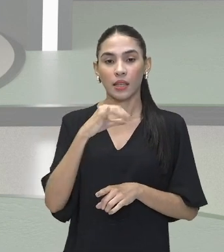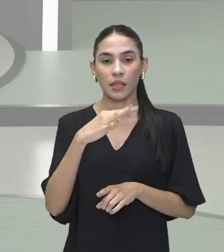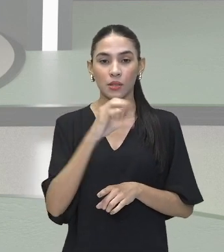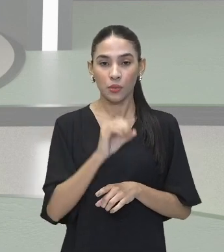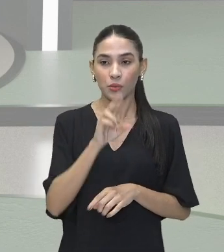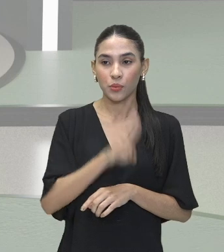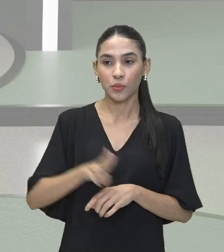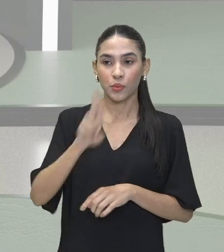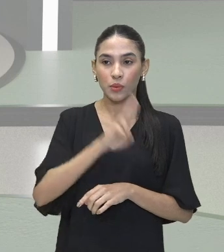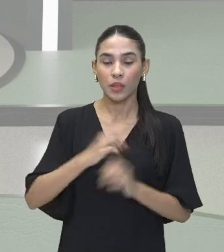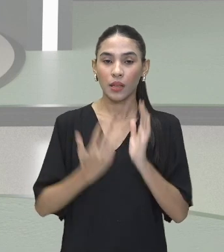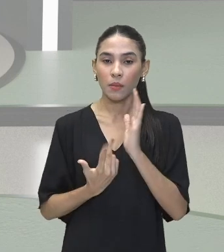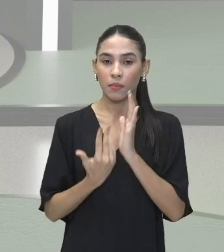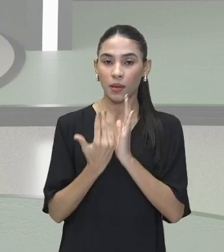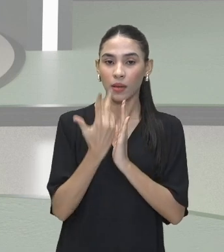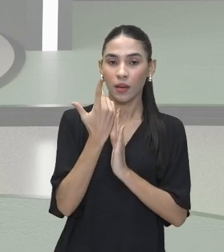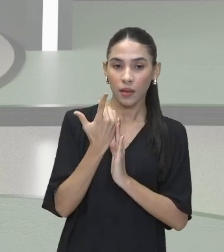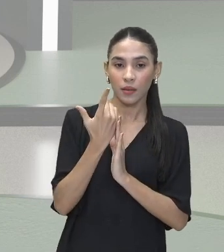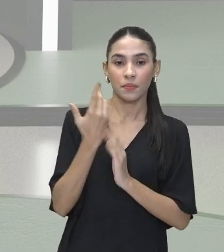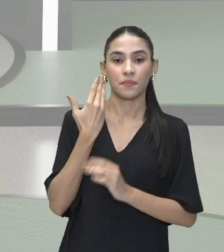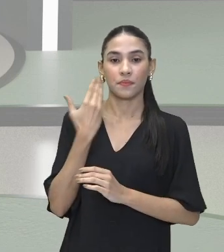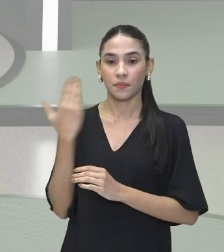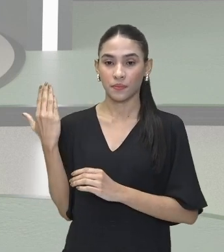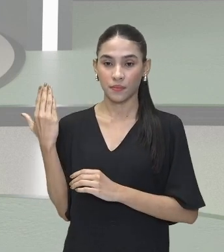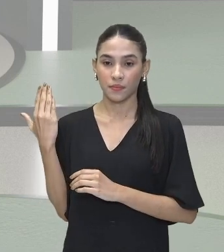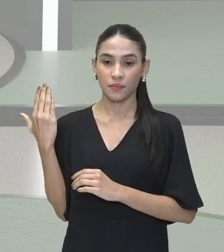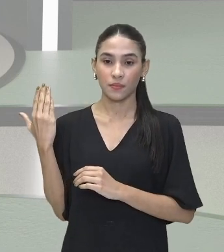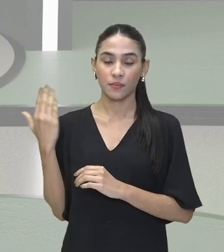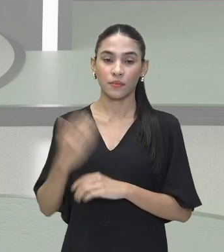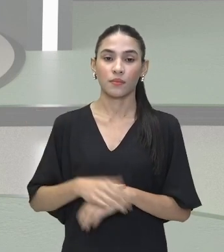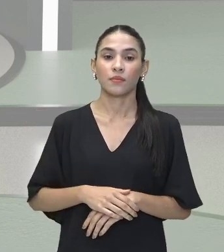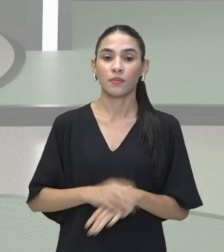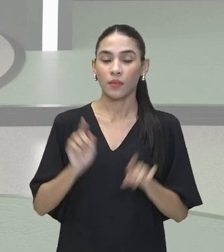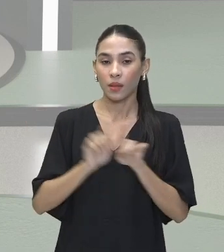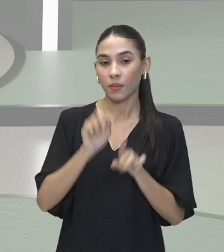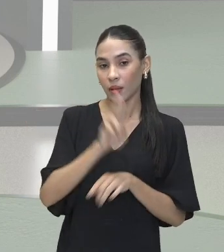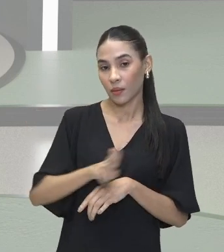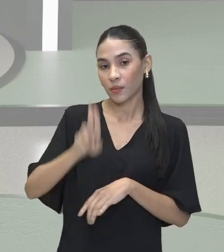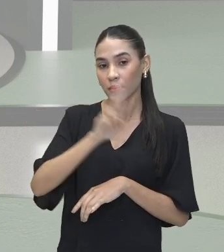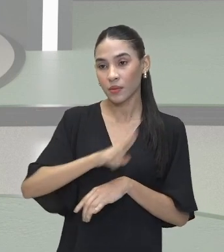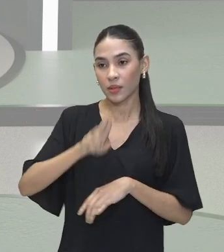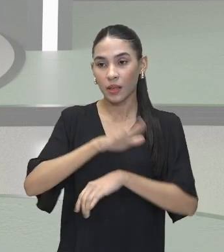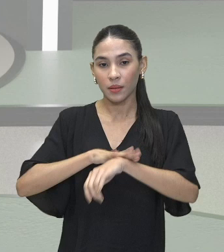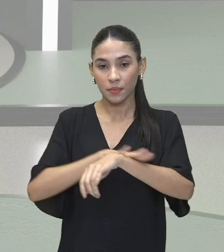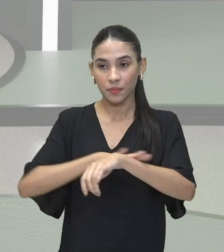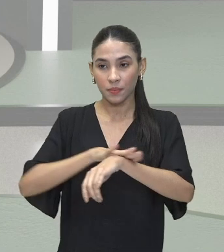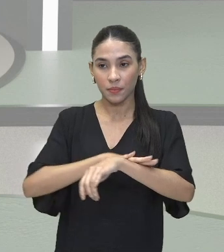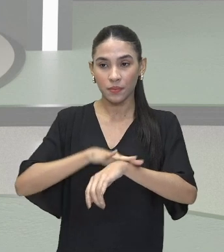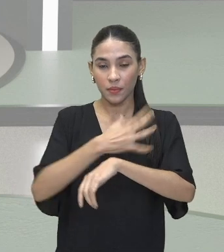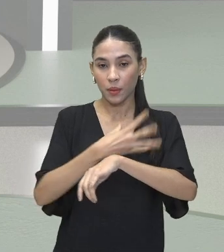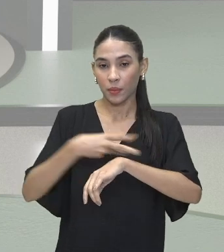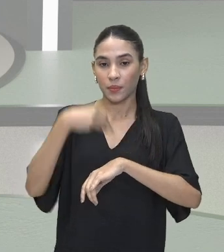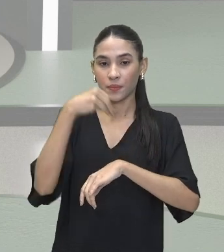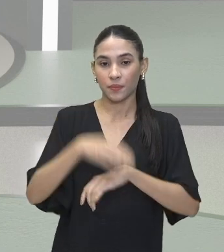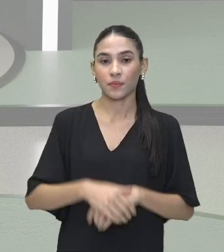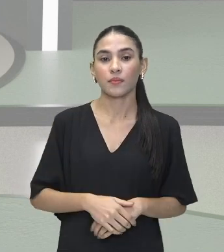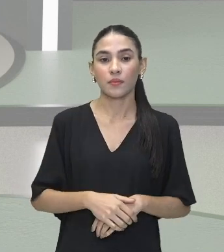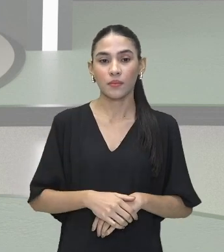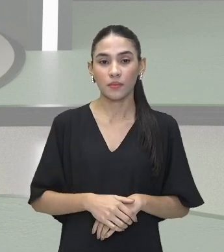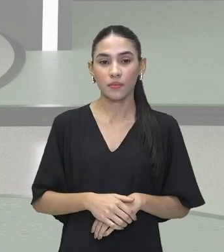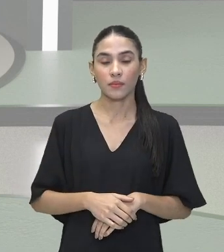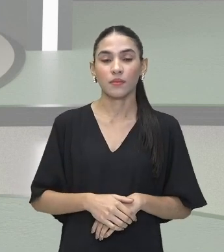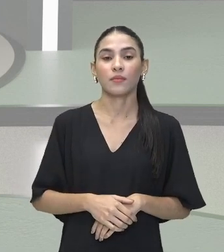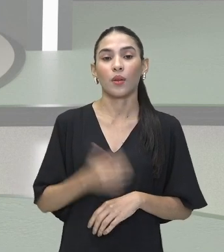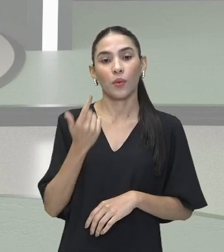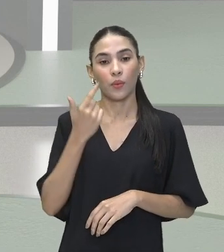que são esses dois aqui, ó. O ciclopropano e o ciclopentano, eles são utilizados em analgésicos. E aí o